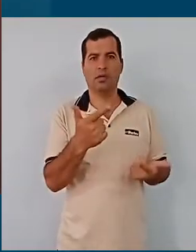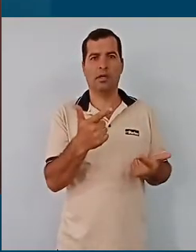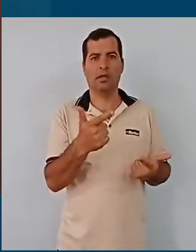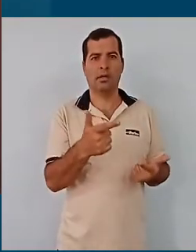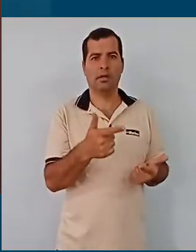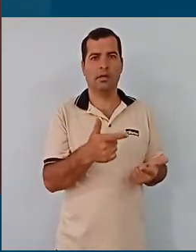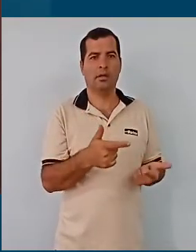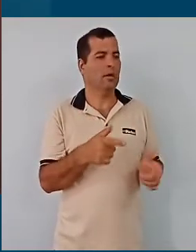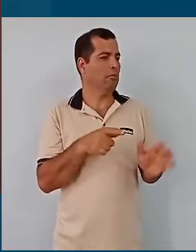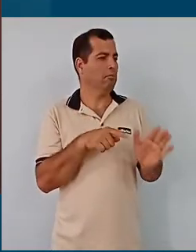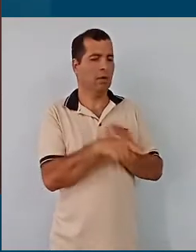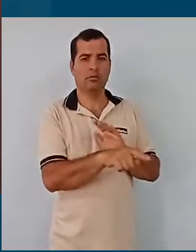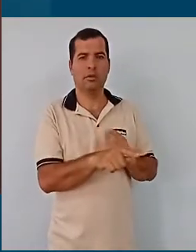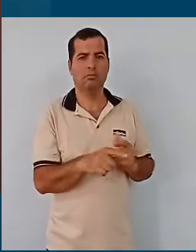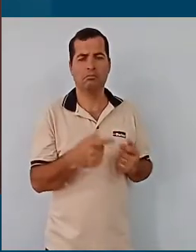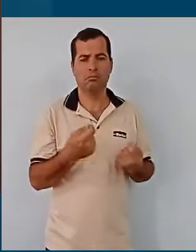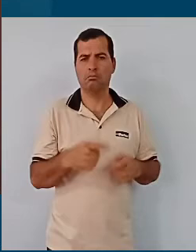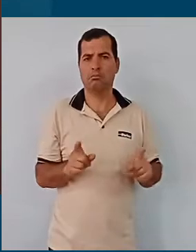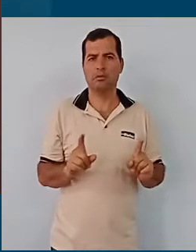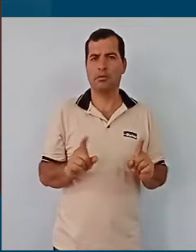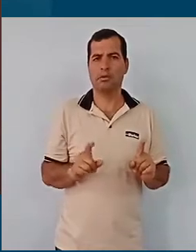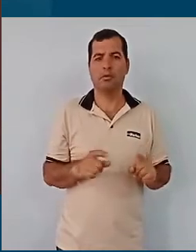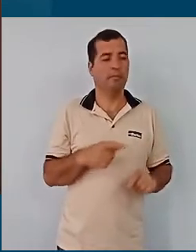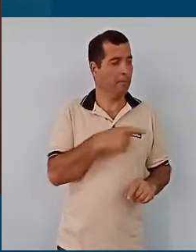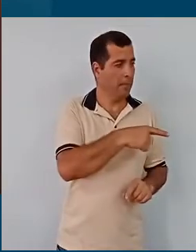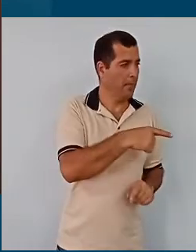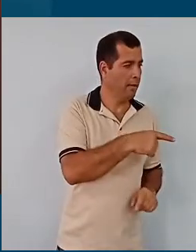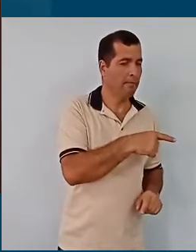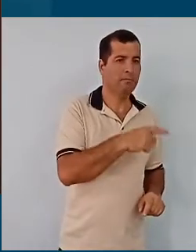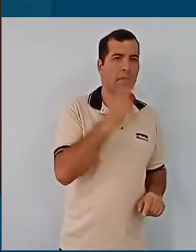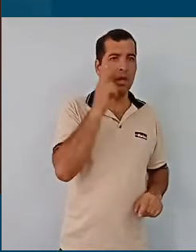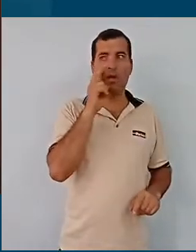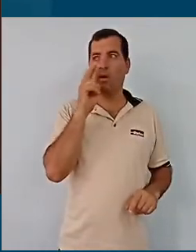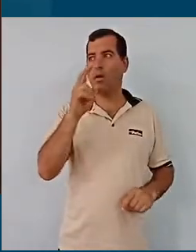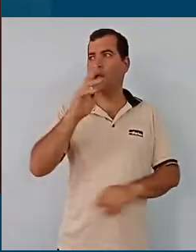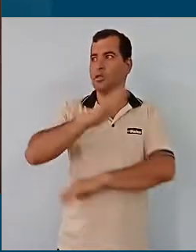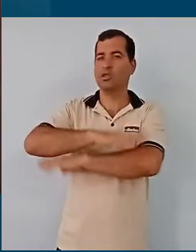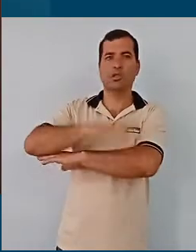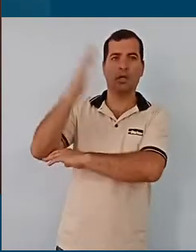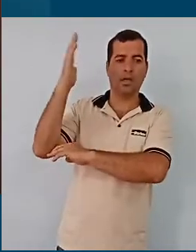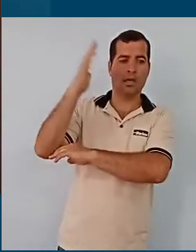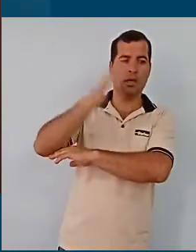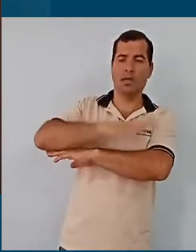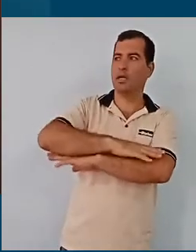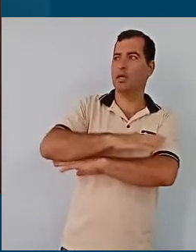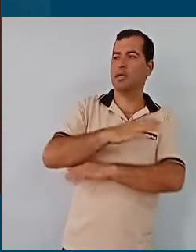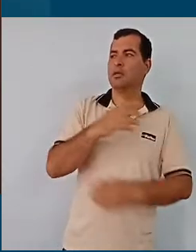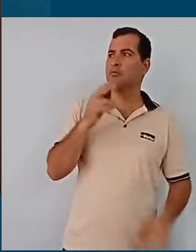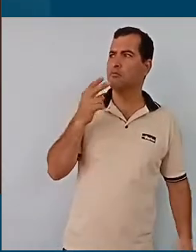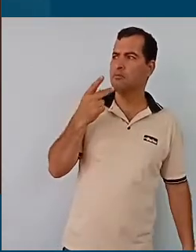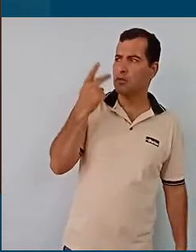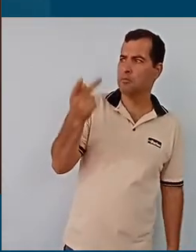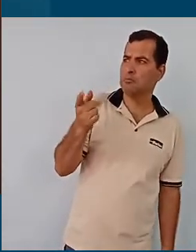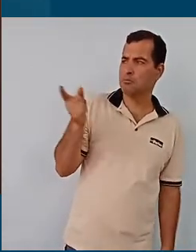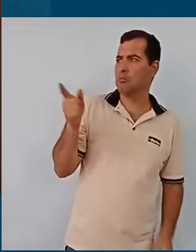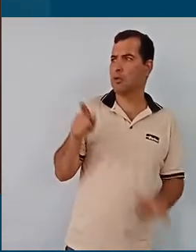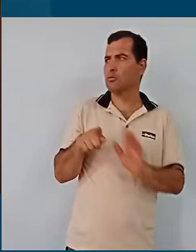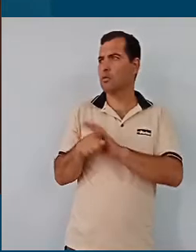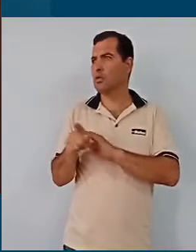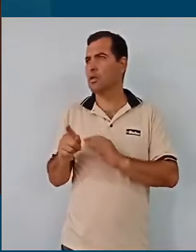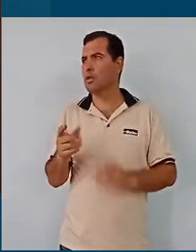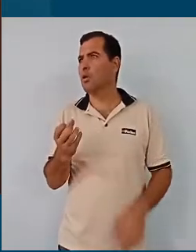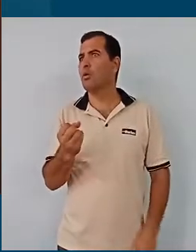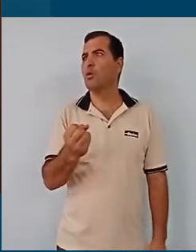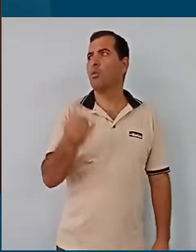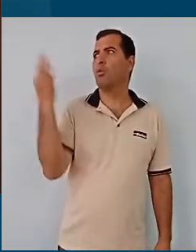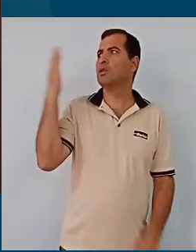entabular conversas. Ele consegue olhar para a janela, para as janelas da sala e perguntar assim, quantas